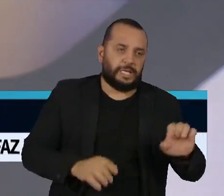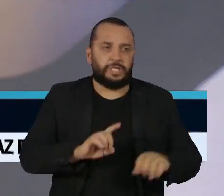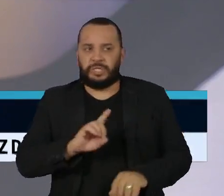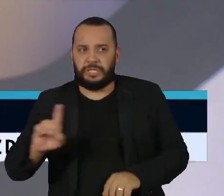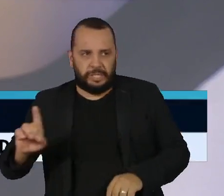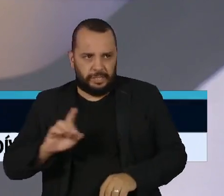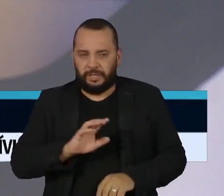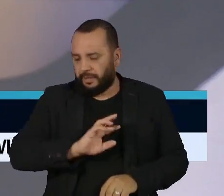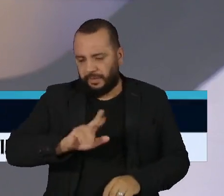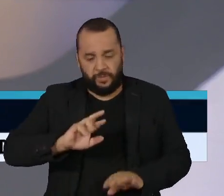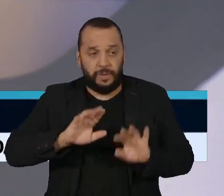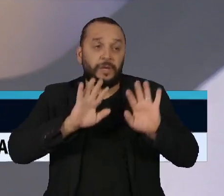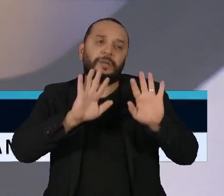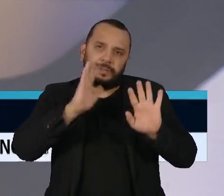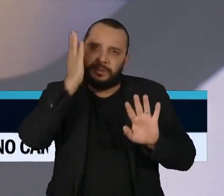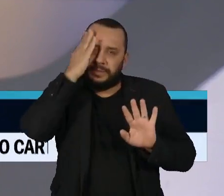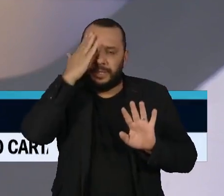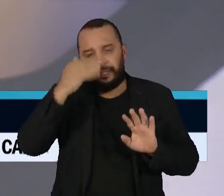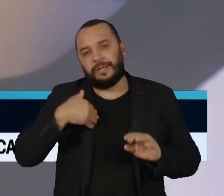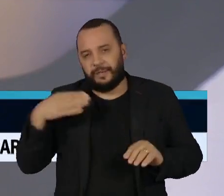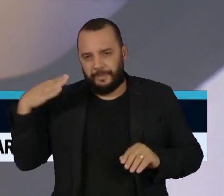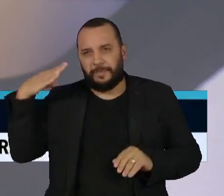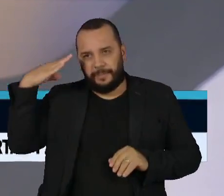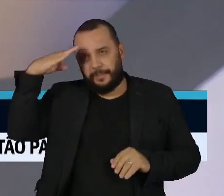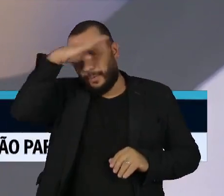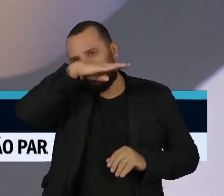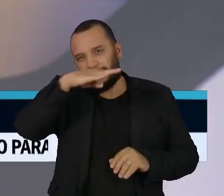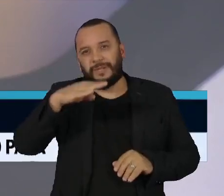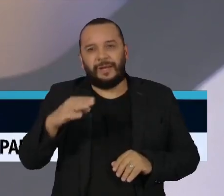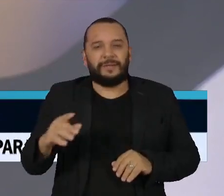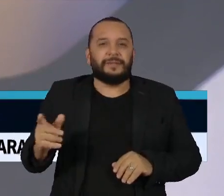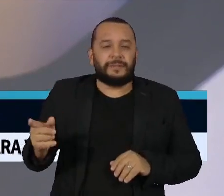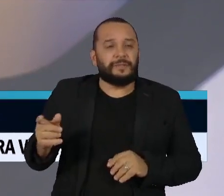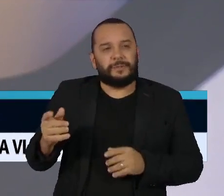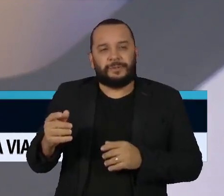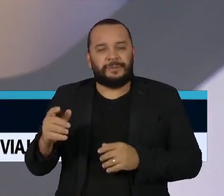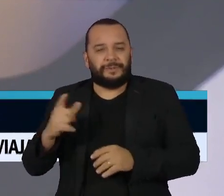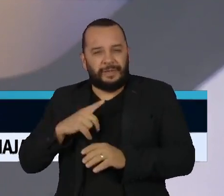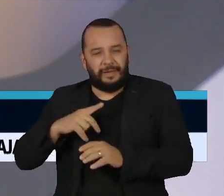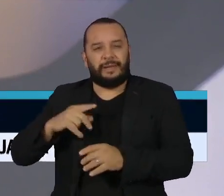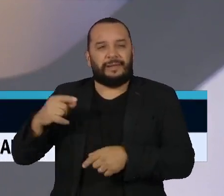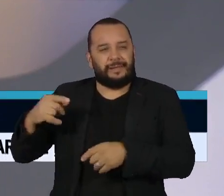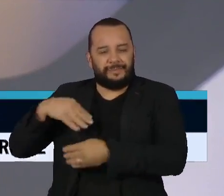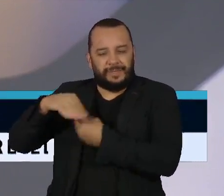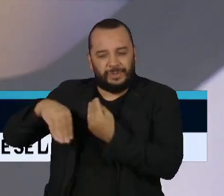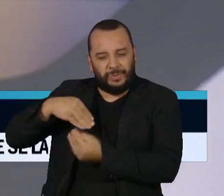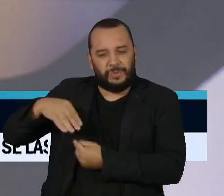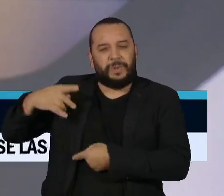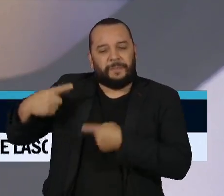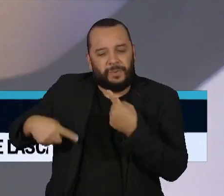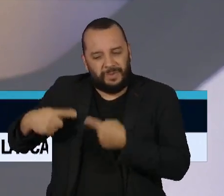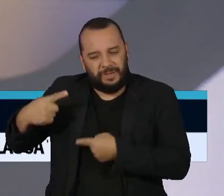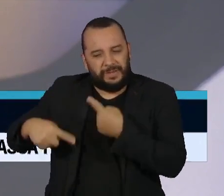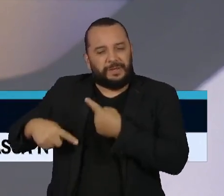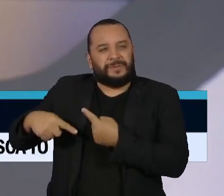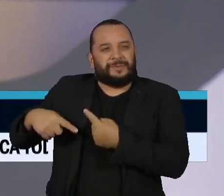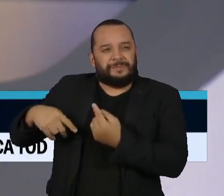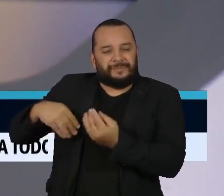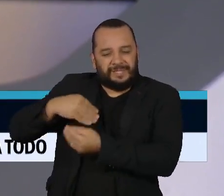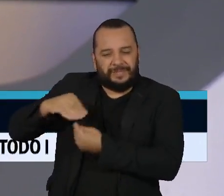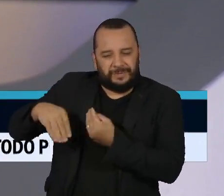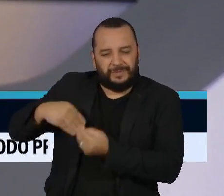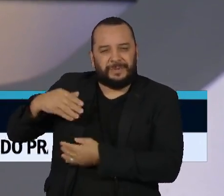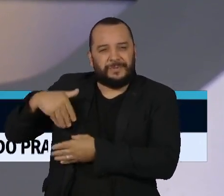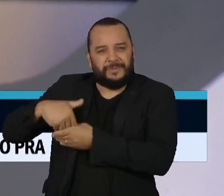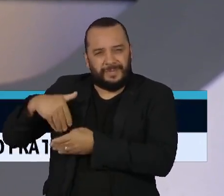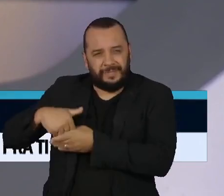talvez, na postura do Bolsonaro, seja uma questão muito mais de caráter eleitoral e político, estrito senso, do que reflexo